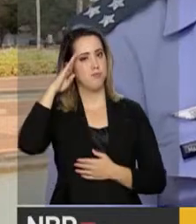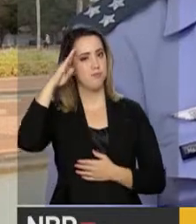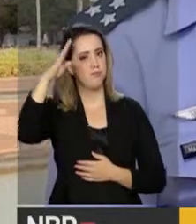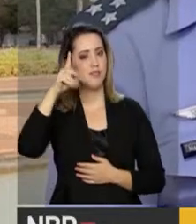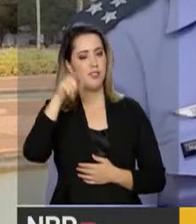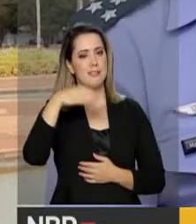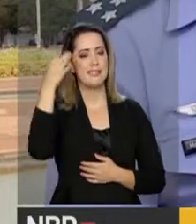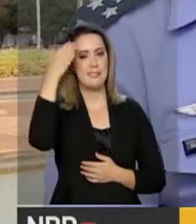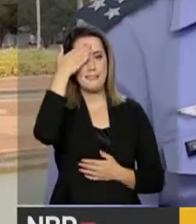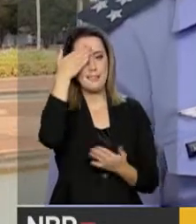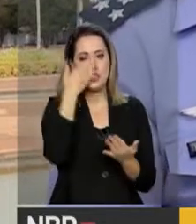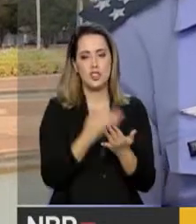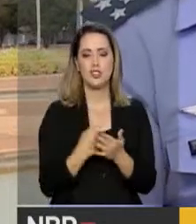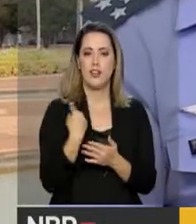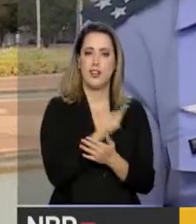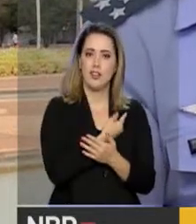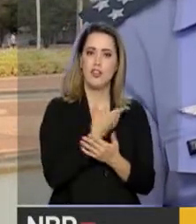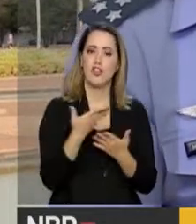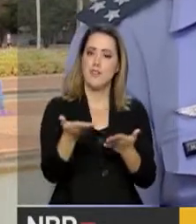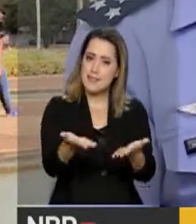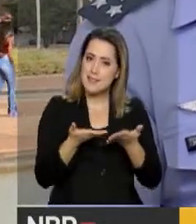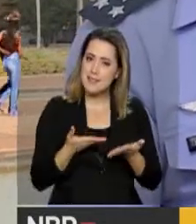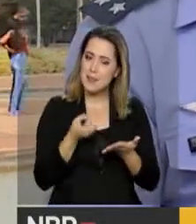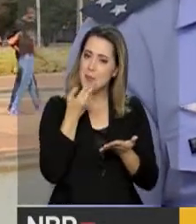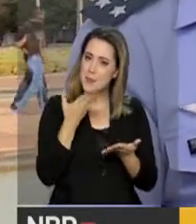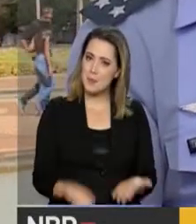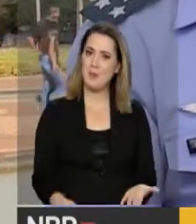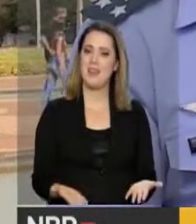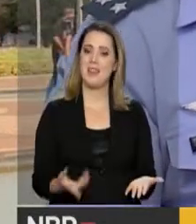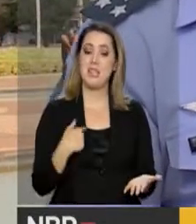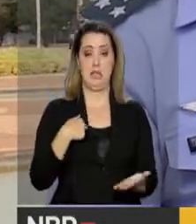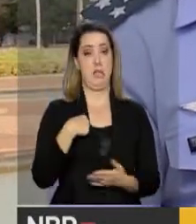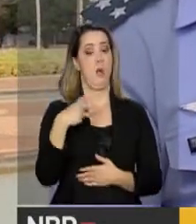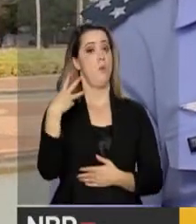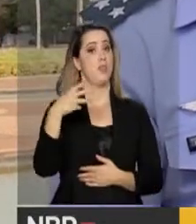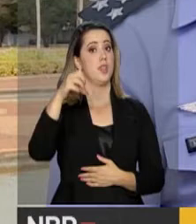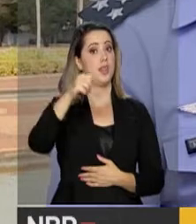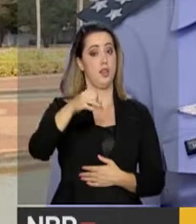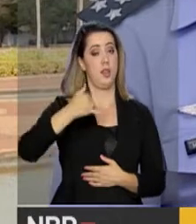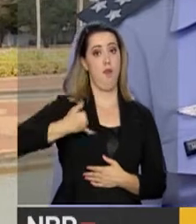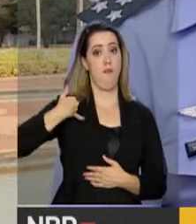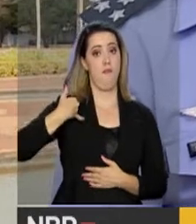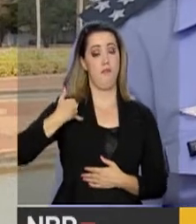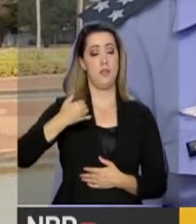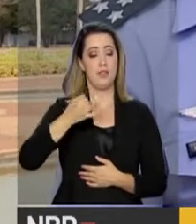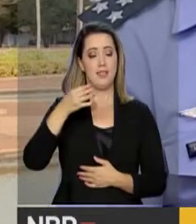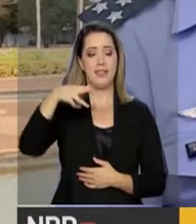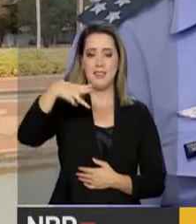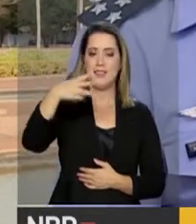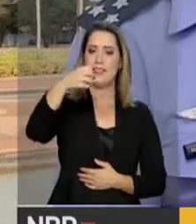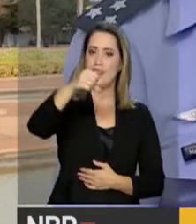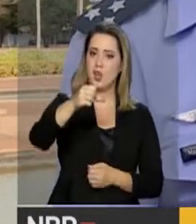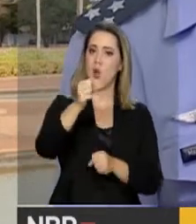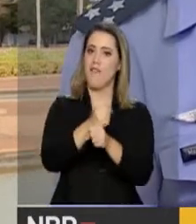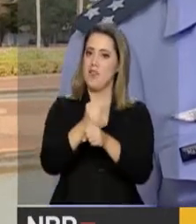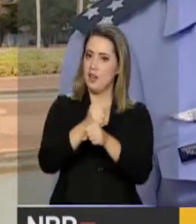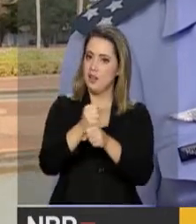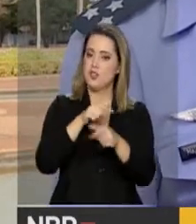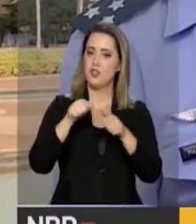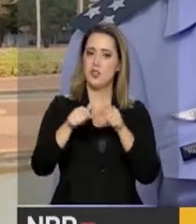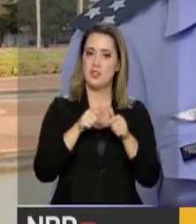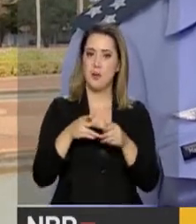ter certeza que iremos recebê-los de braços abertos. Eu tenho 39 anos de serviço e continuo à disposição, feliz e